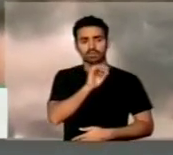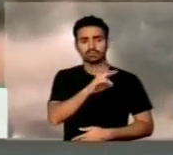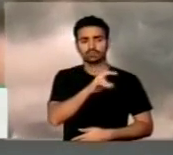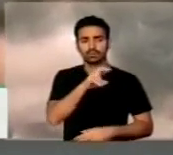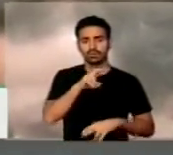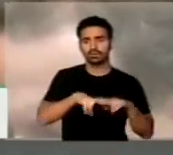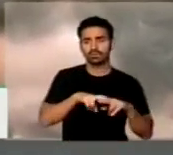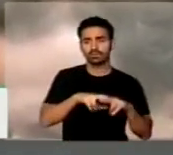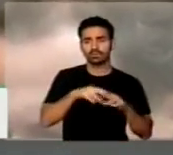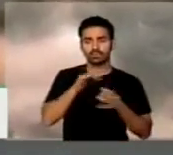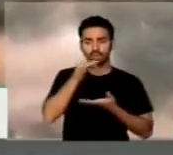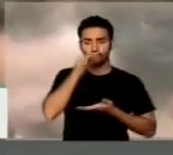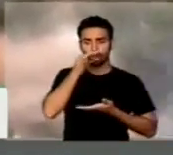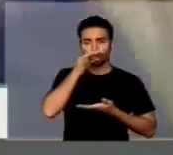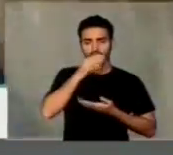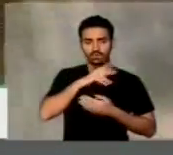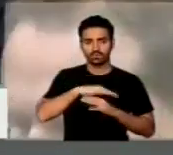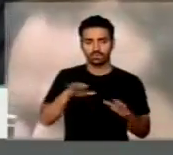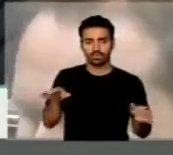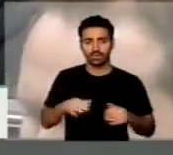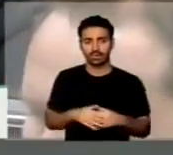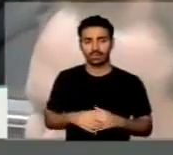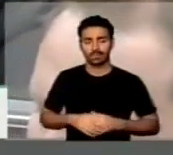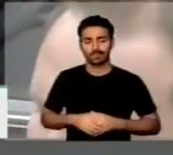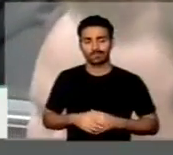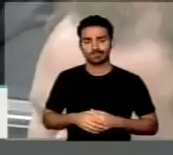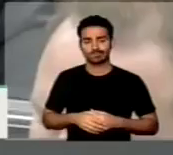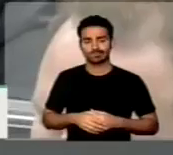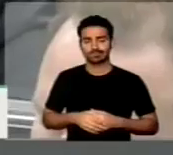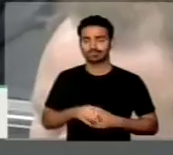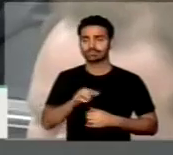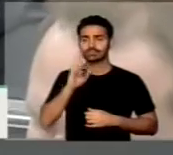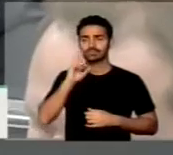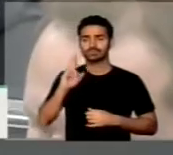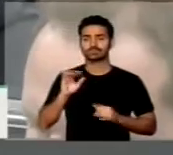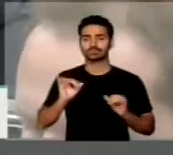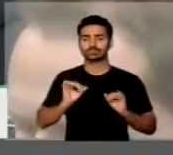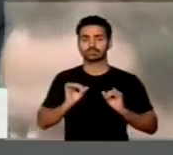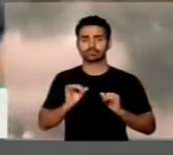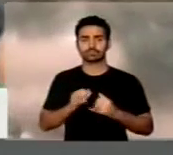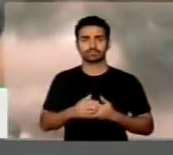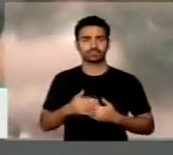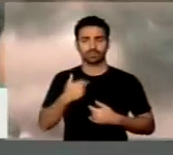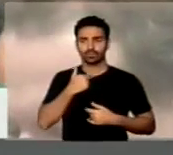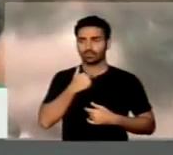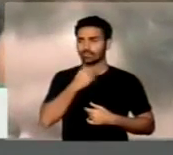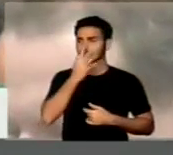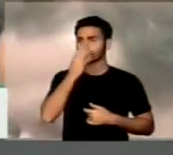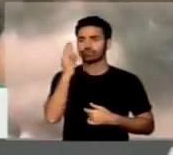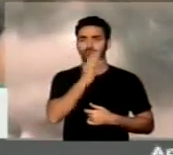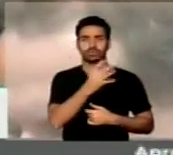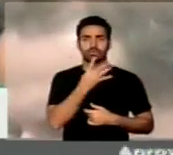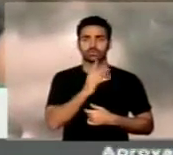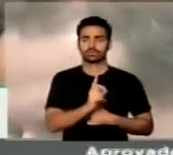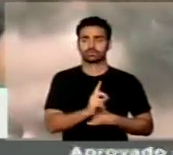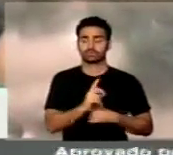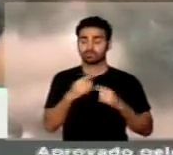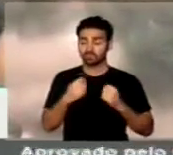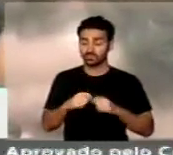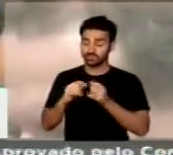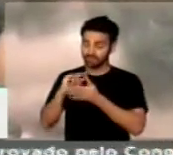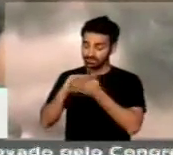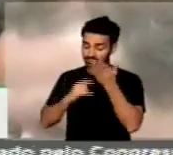mate? Vossa Excelência sabe que eu tenho esse hábito. O senhor ficou quieto. Eu disse: eu não posso prejulgar, eu tenho que ter